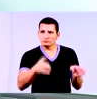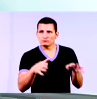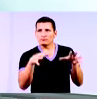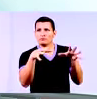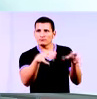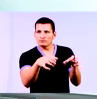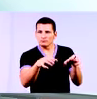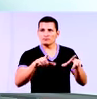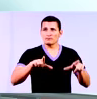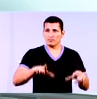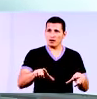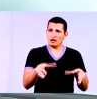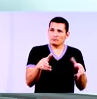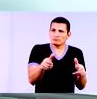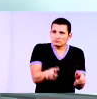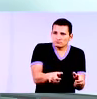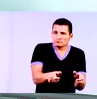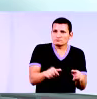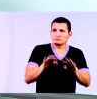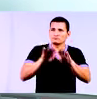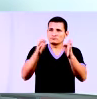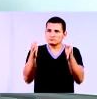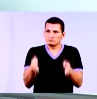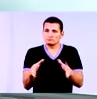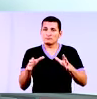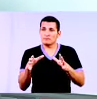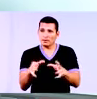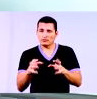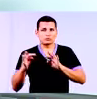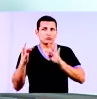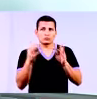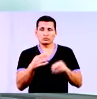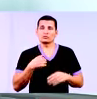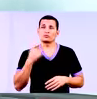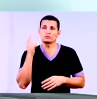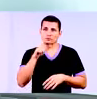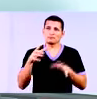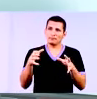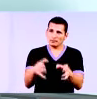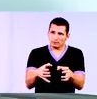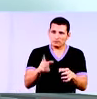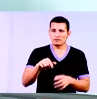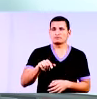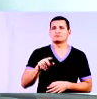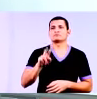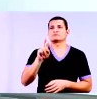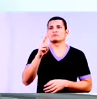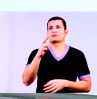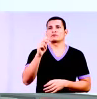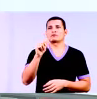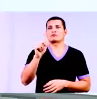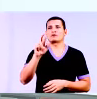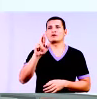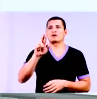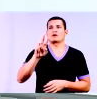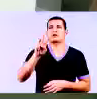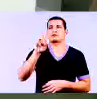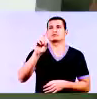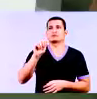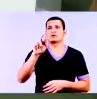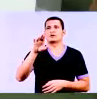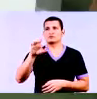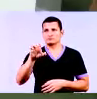a placa-mãe, o gabinete que eu pego, tudo aquilo que eu consigo pegar, tirar de um lugar e colocar no outro é o hardware, a gente viu. Né, professor Tiago? Exatamente,